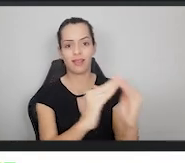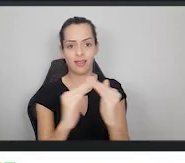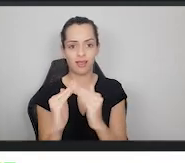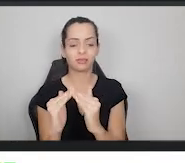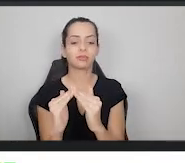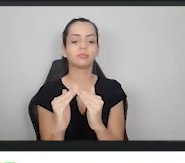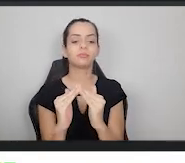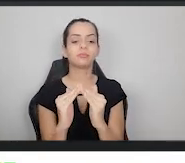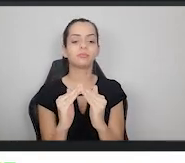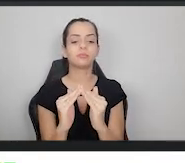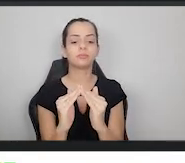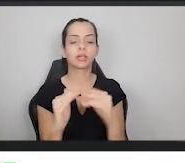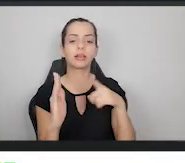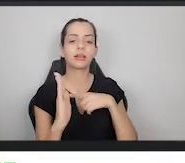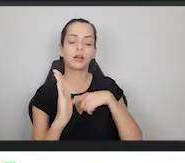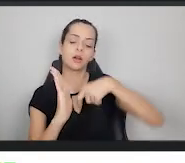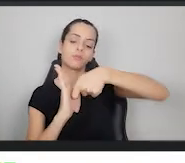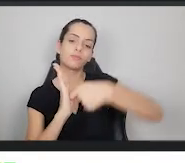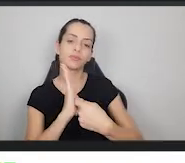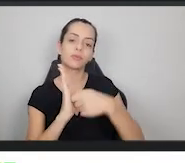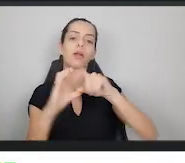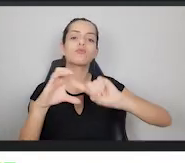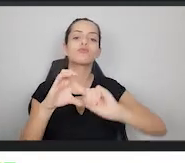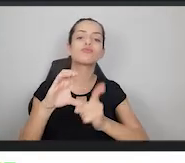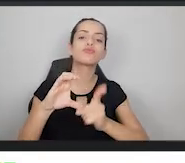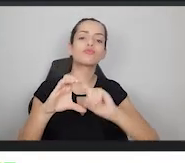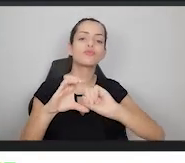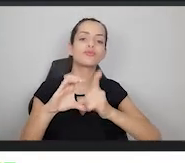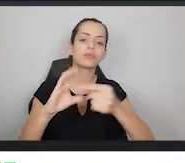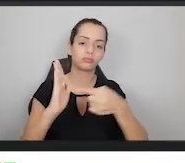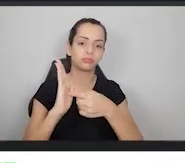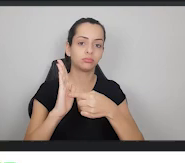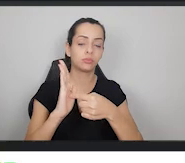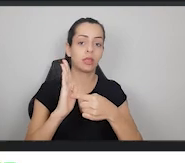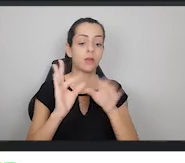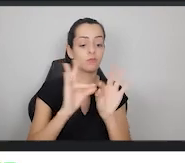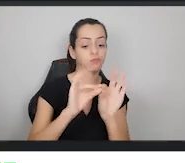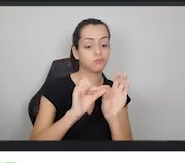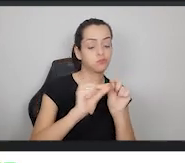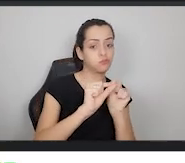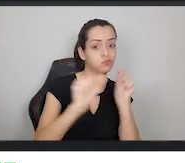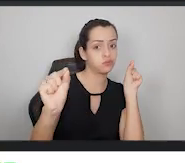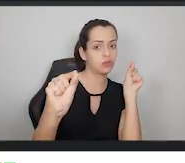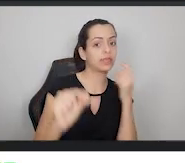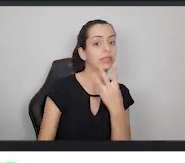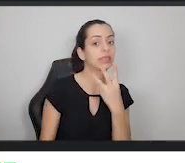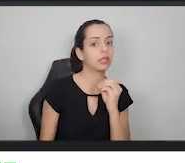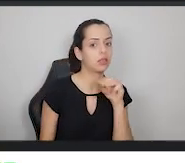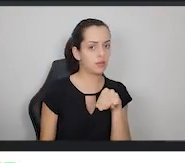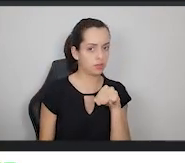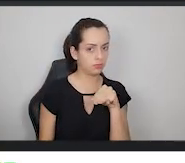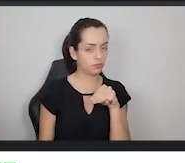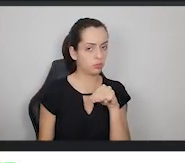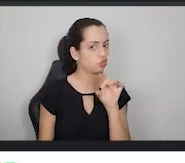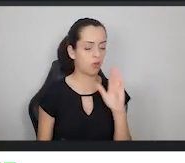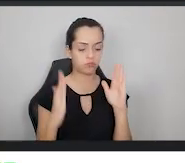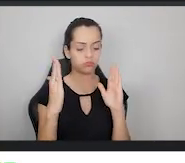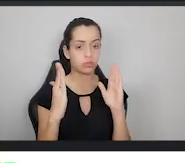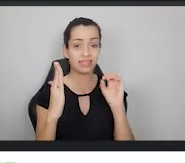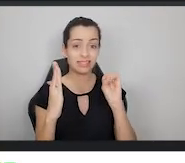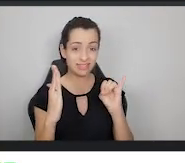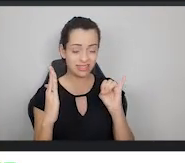o elemento aqui que é um ramal de ligação, esse ramal entre a rede de distribuição